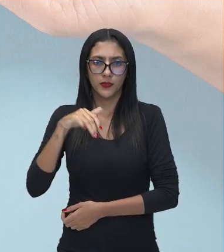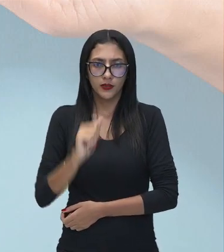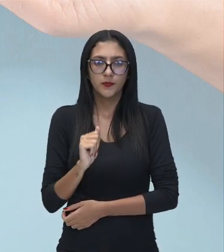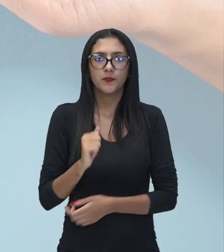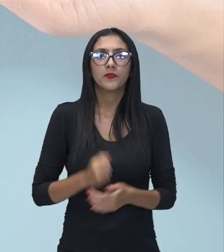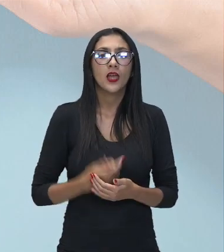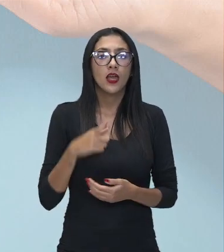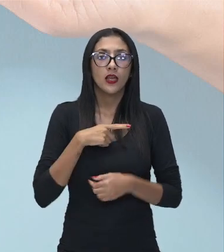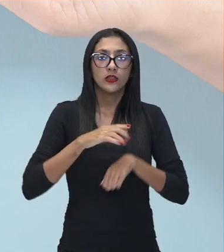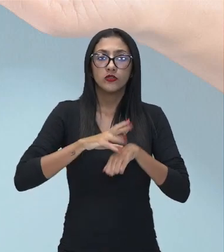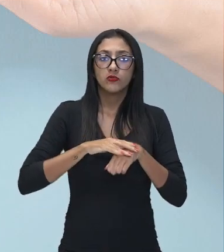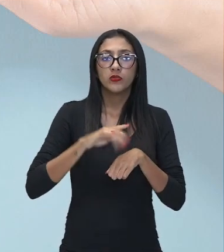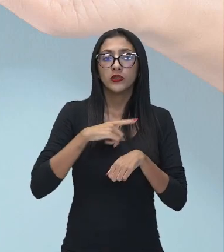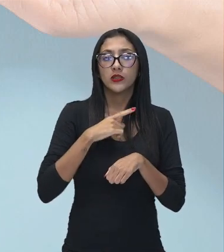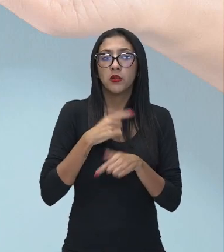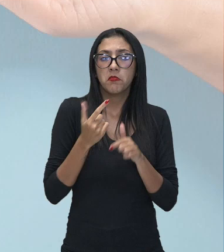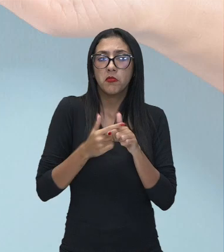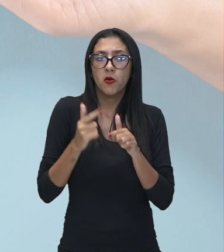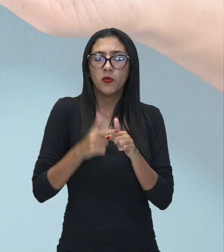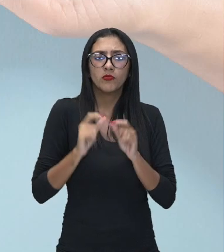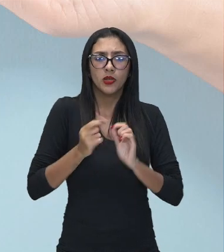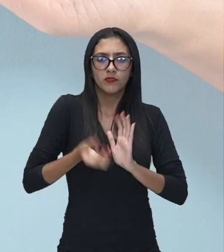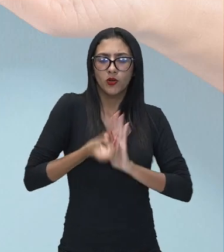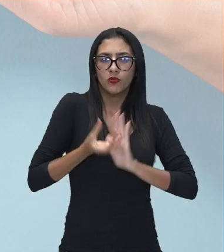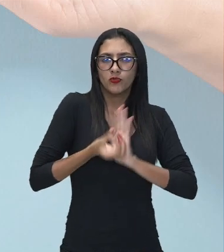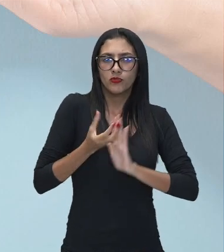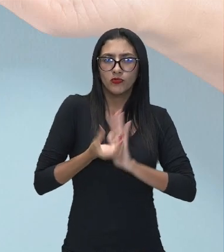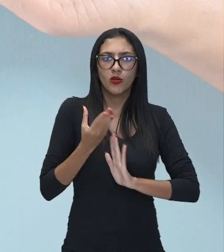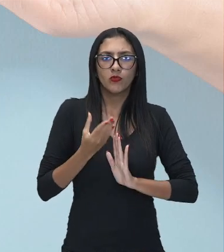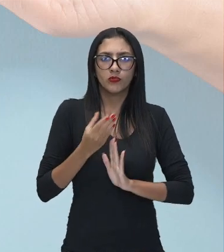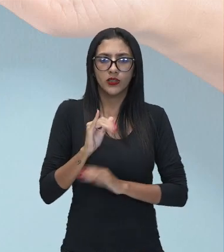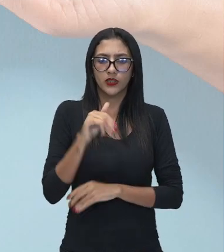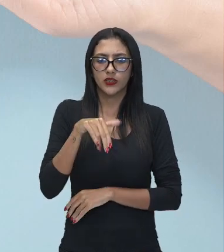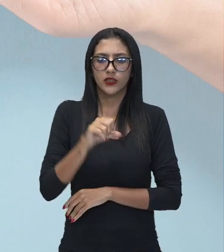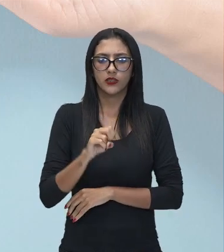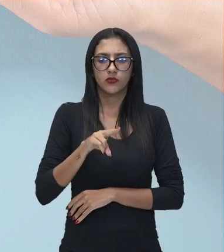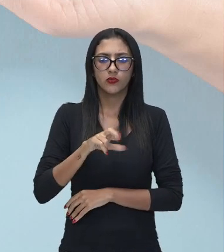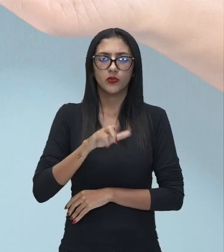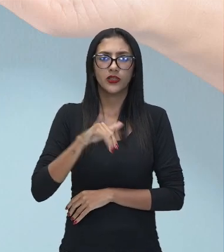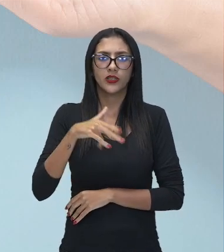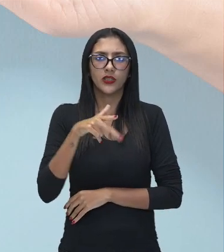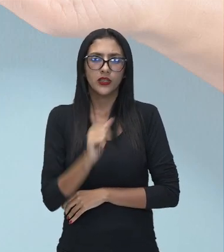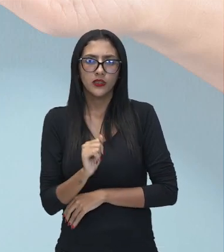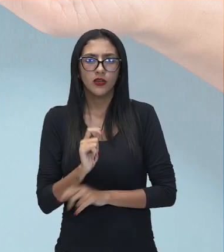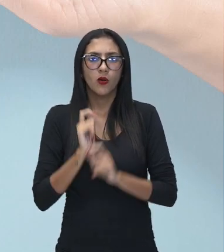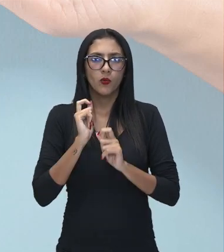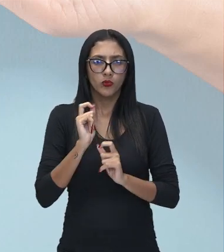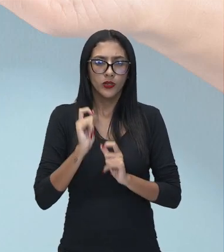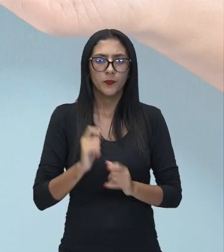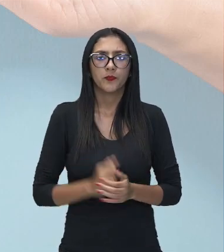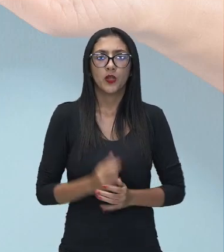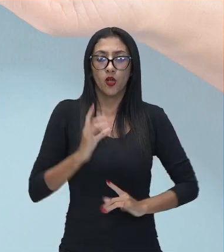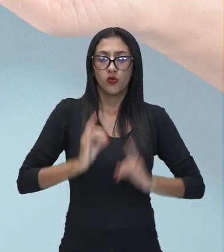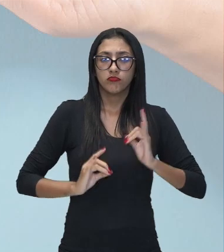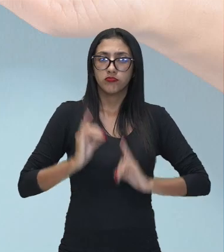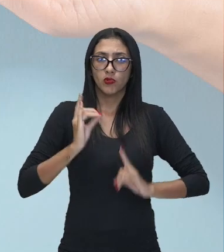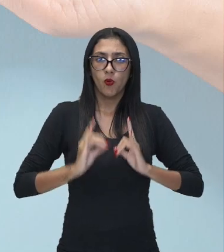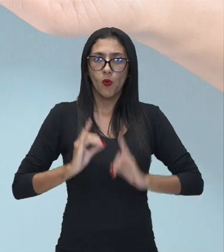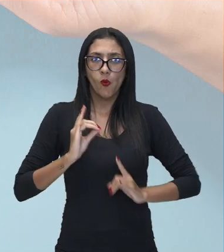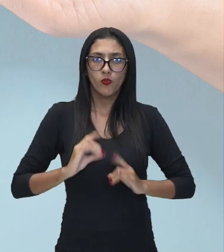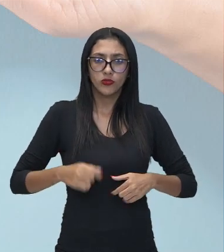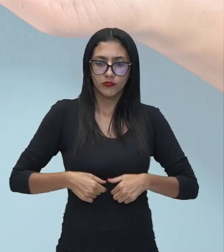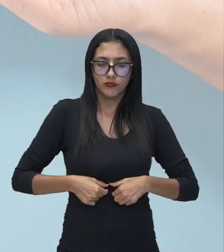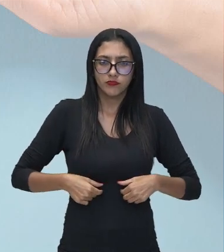pelo comprometimento progressivo da produção de insulina pelas células pancreáticas, tipo beta, e pela resistência à ação